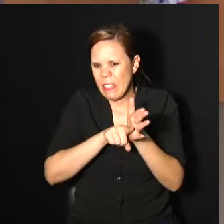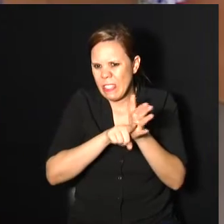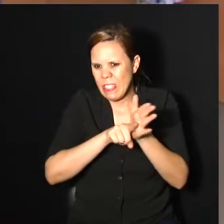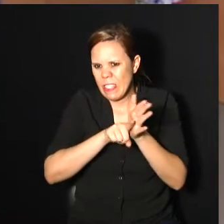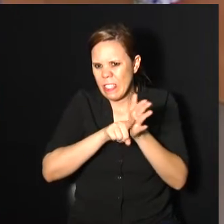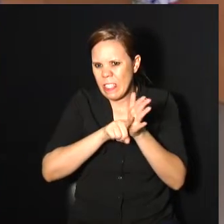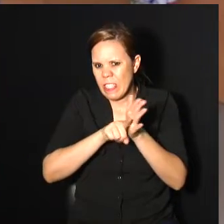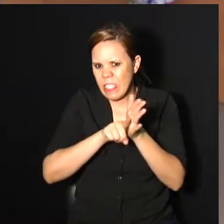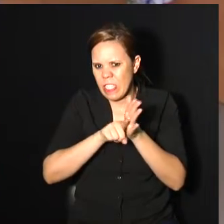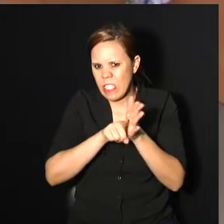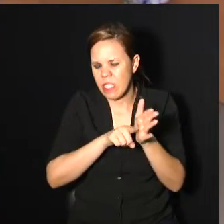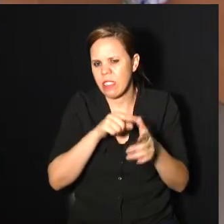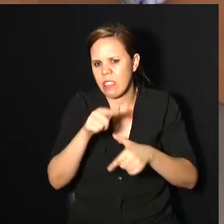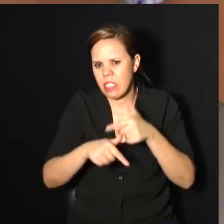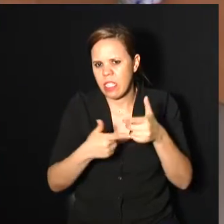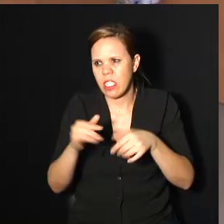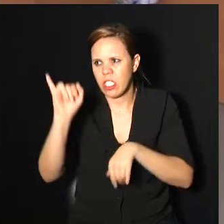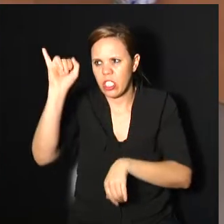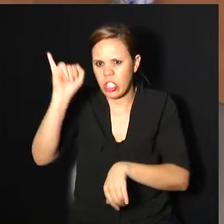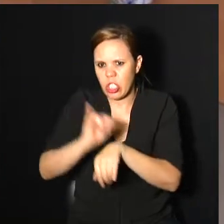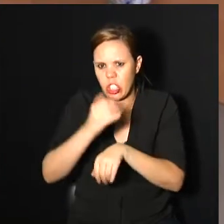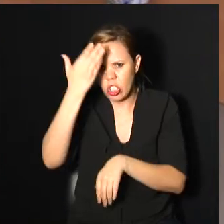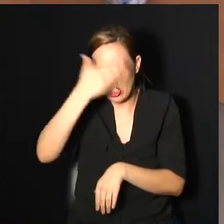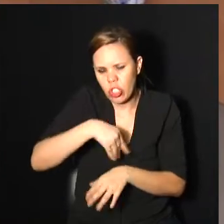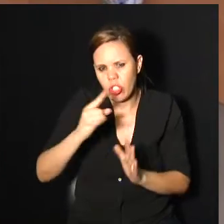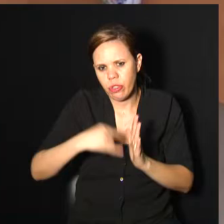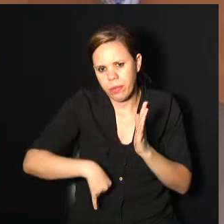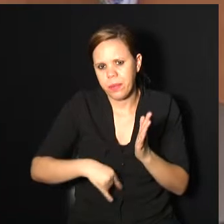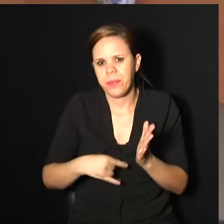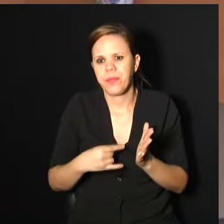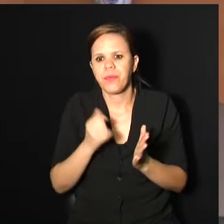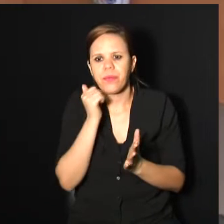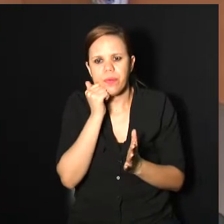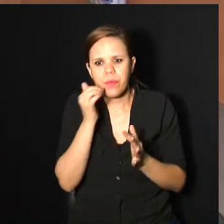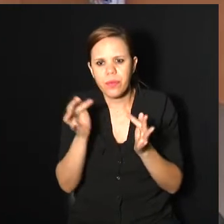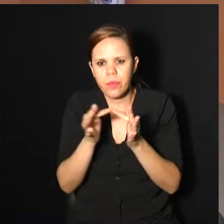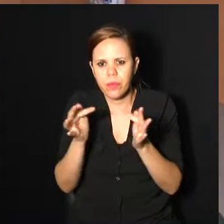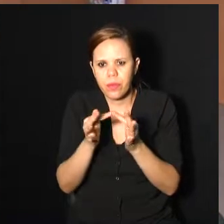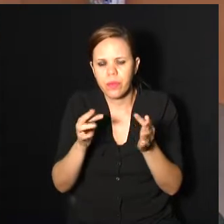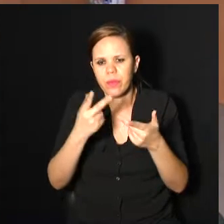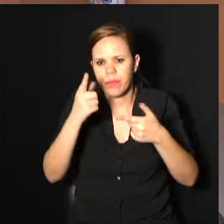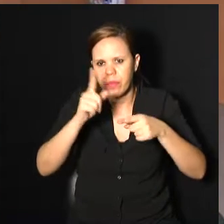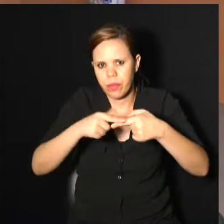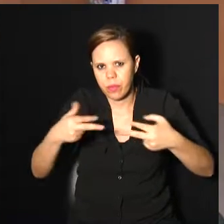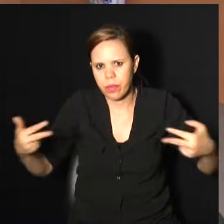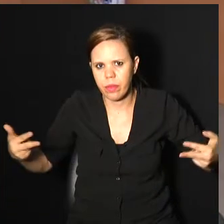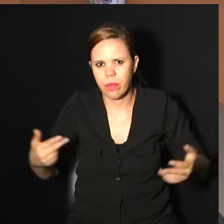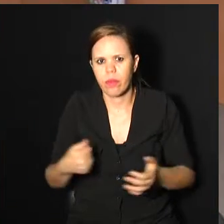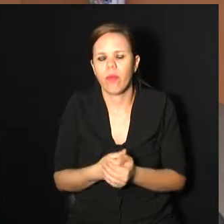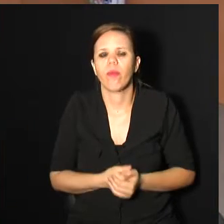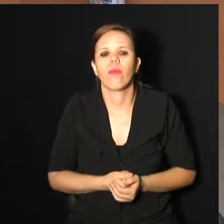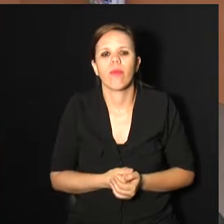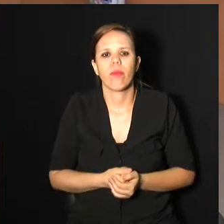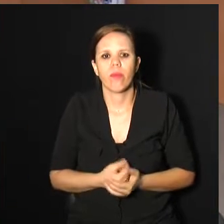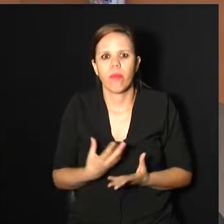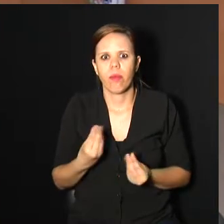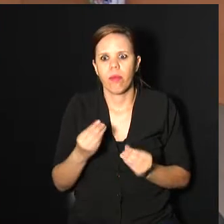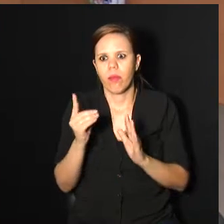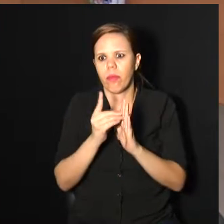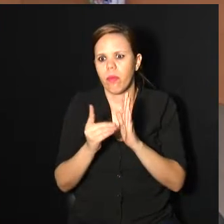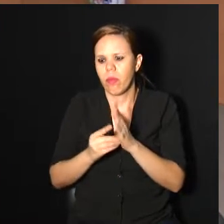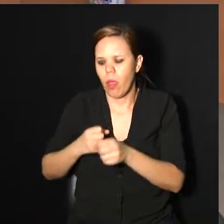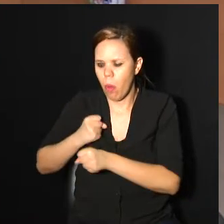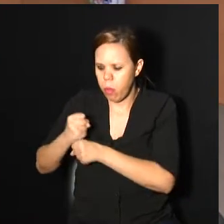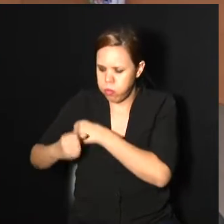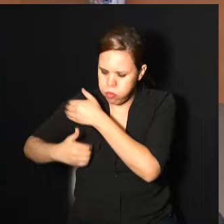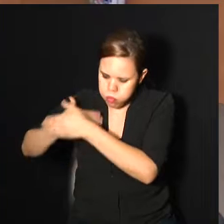pesquisa e periódicos internacionais em física e ciência dos materiais. Ciência durante muitas décadas era